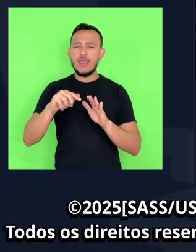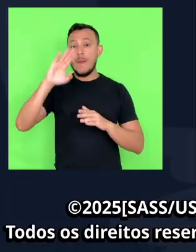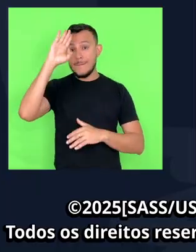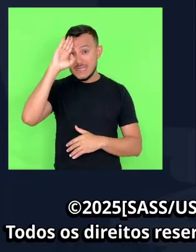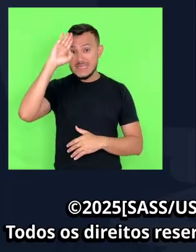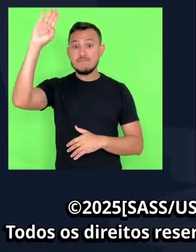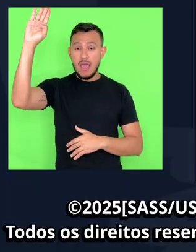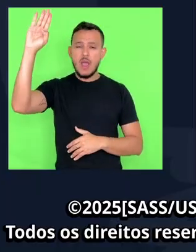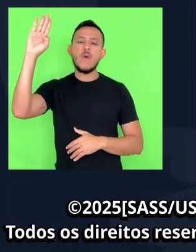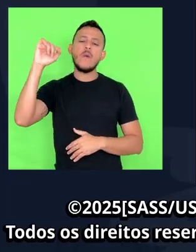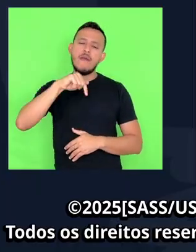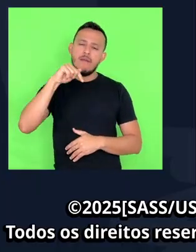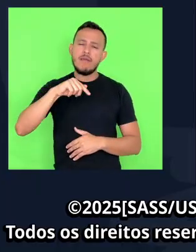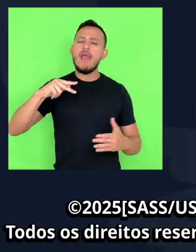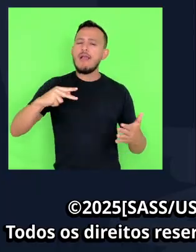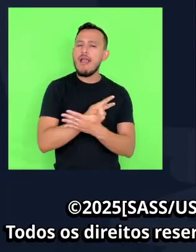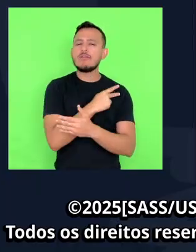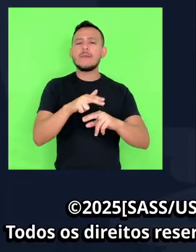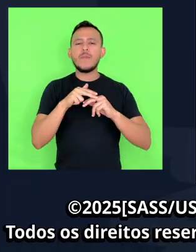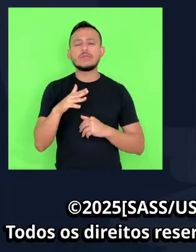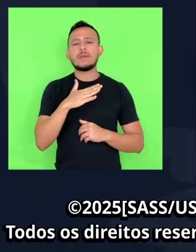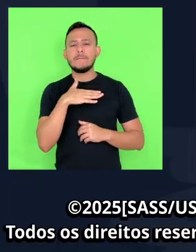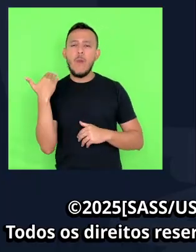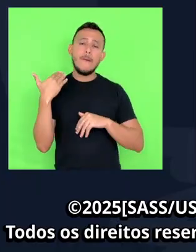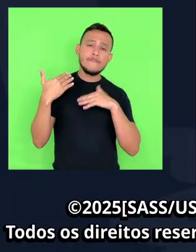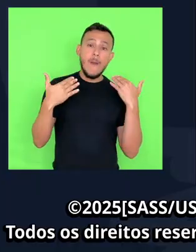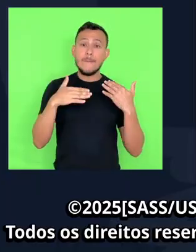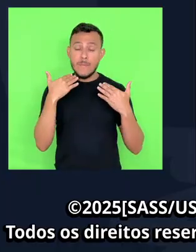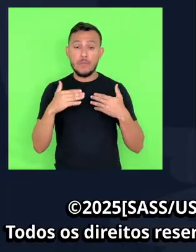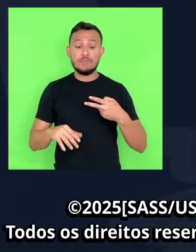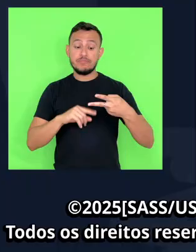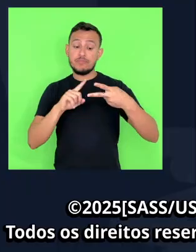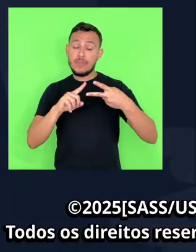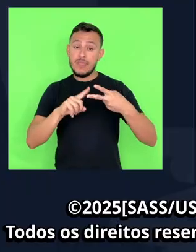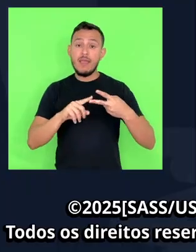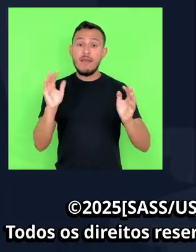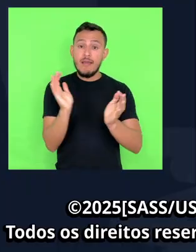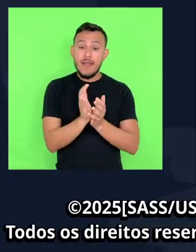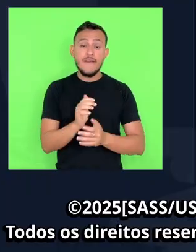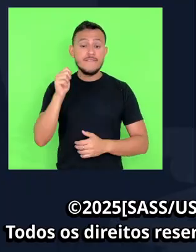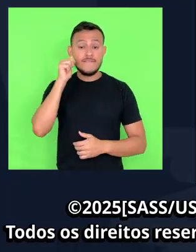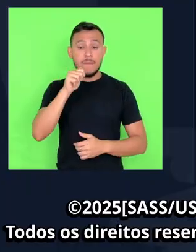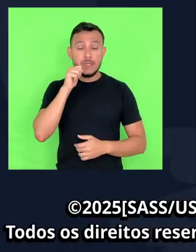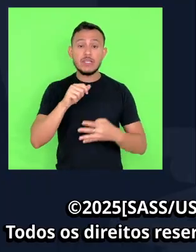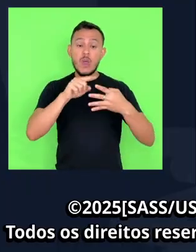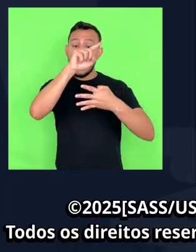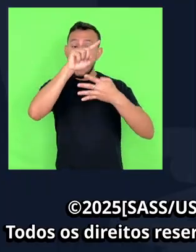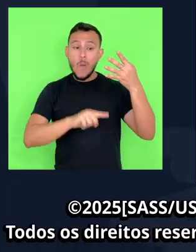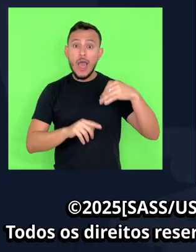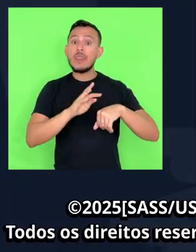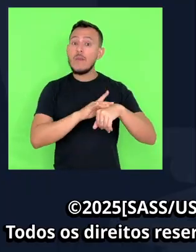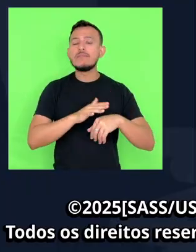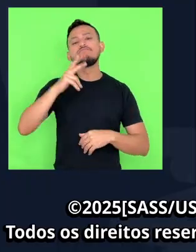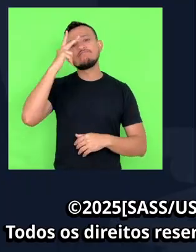as grandes causas de mortalidade. No sexo feminino, essas 4 doenças